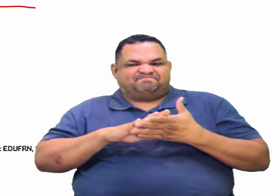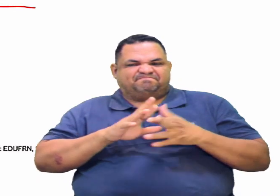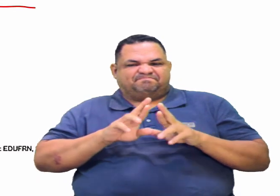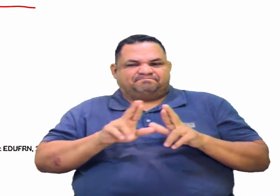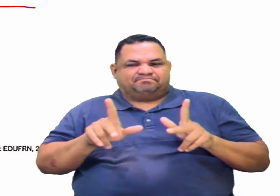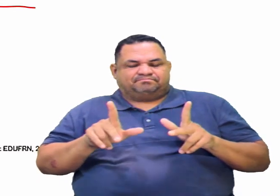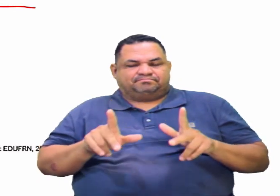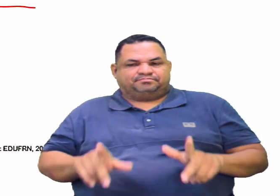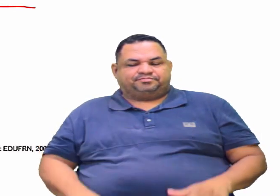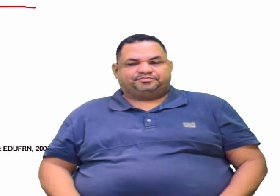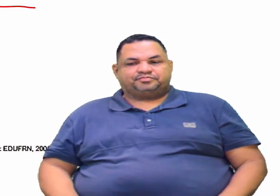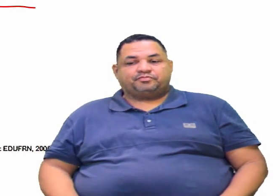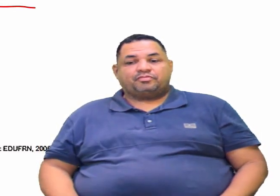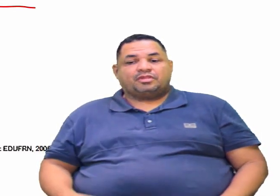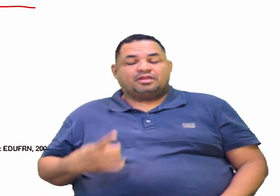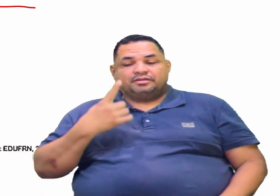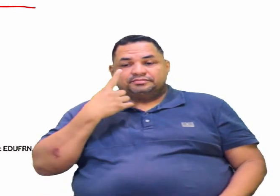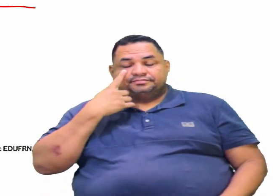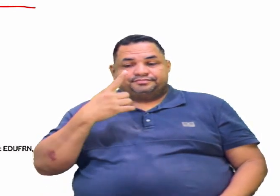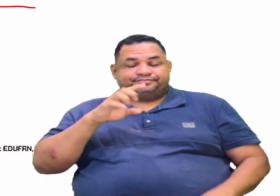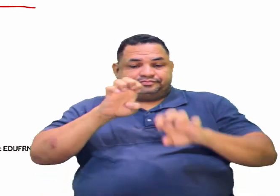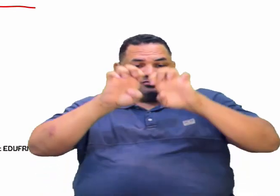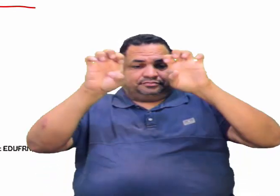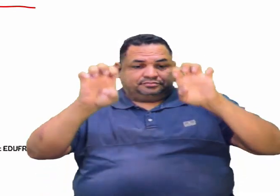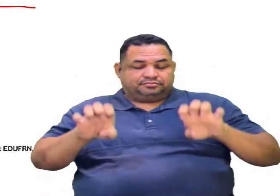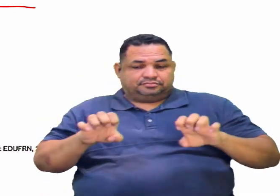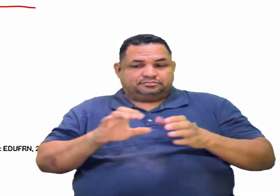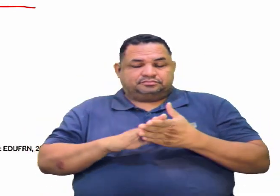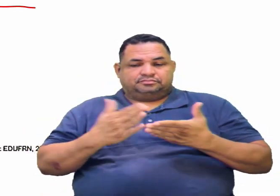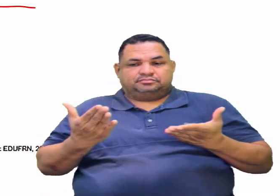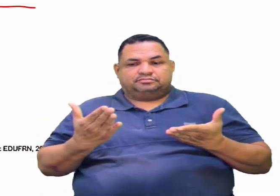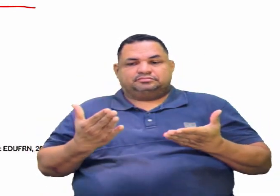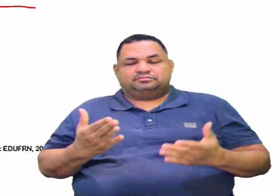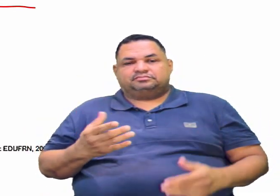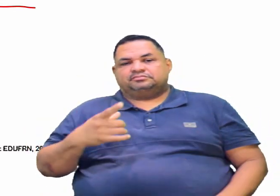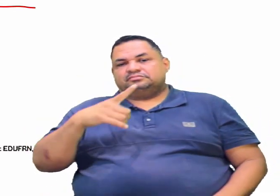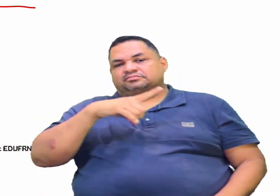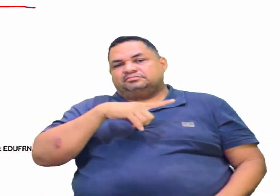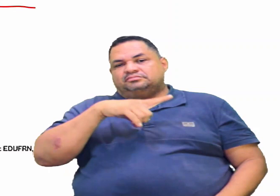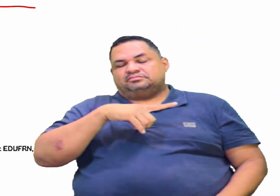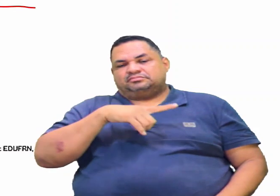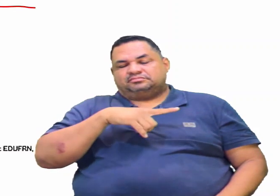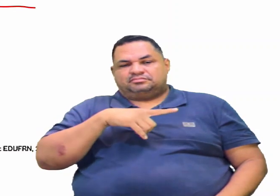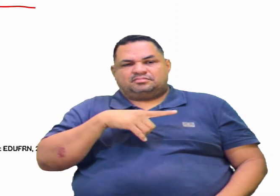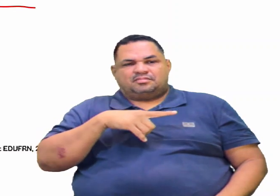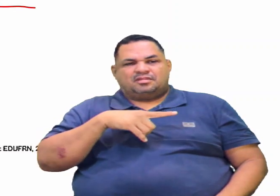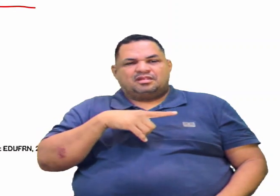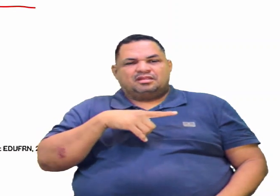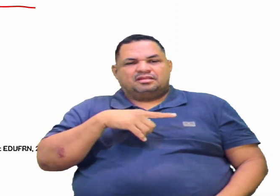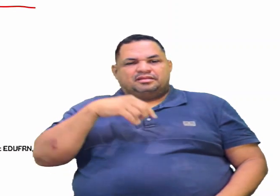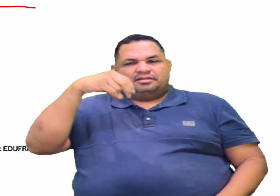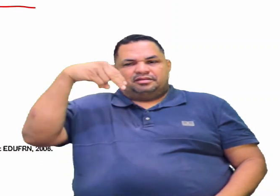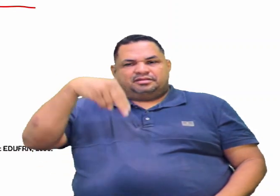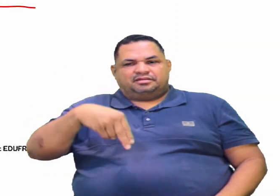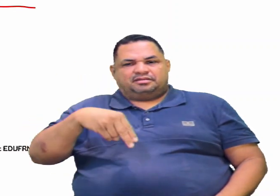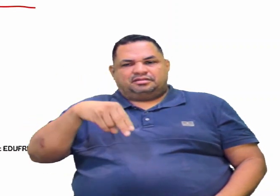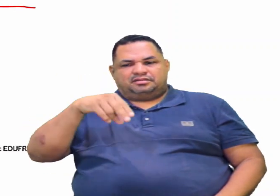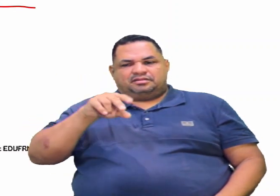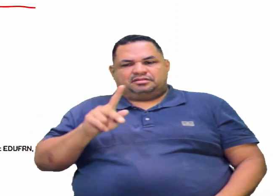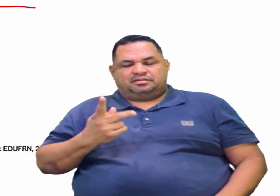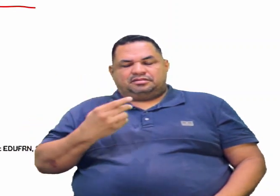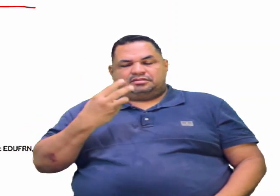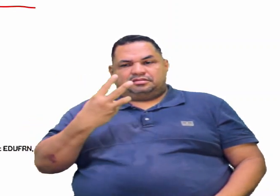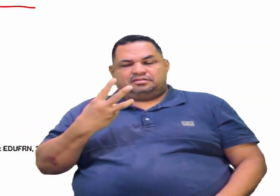você observa as estruturas, né? Aqui a gente tem a nossa NHC3, a